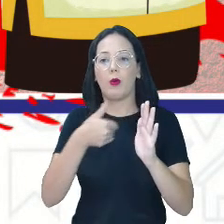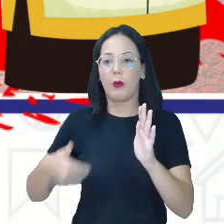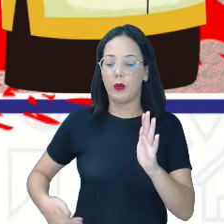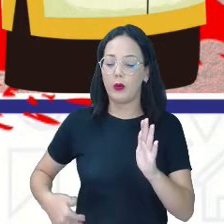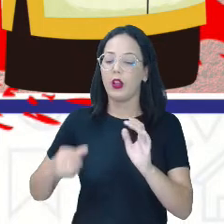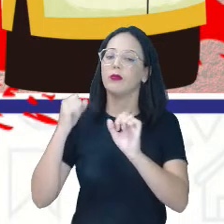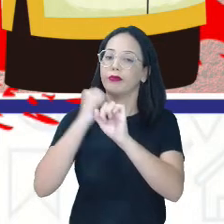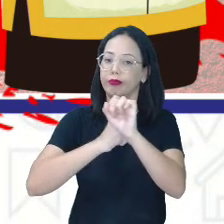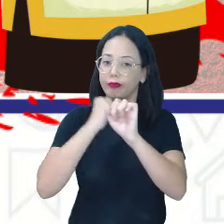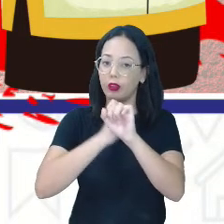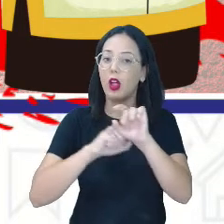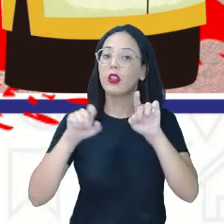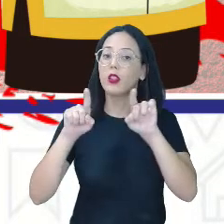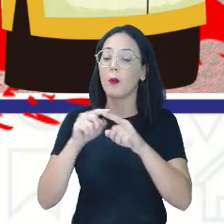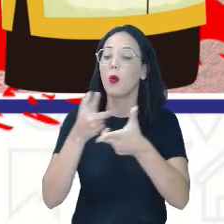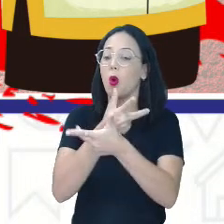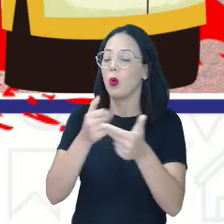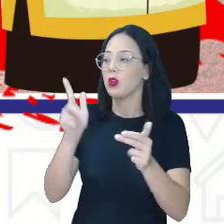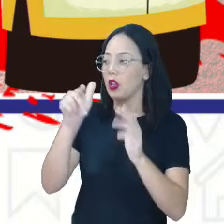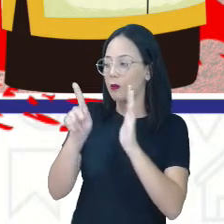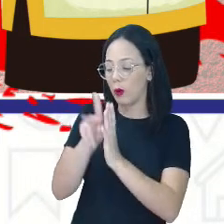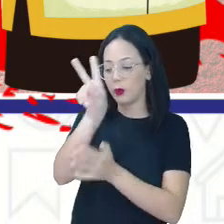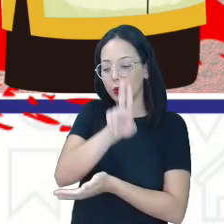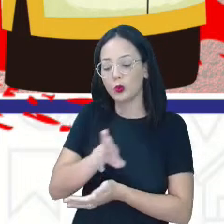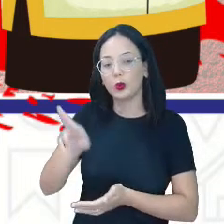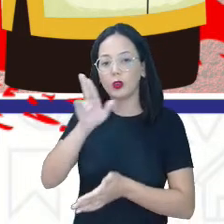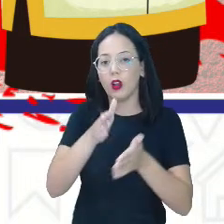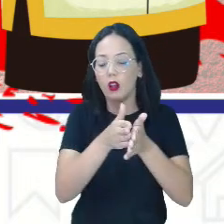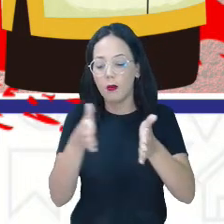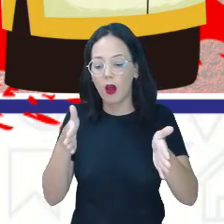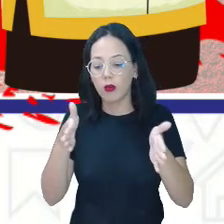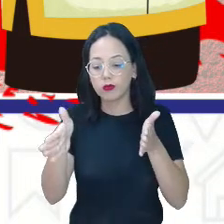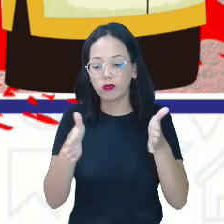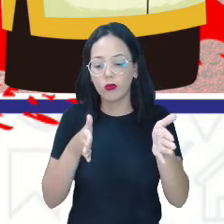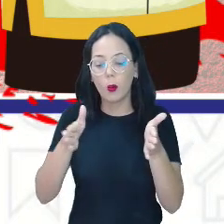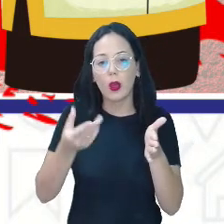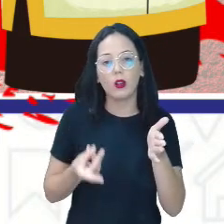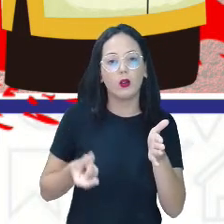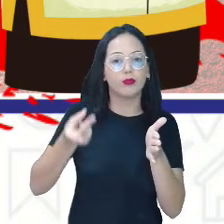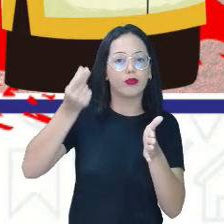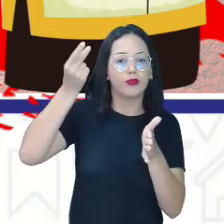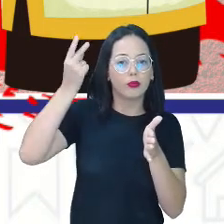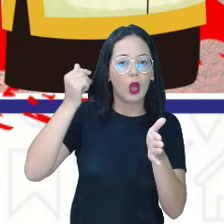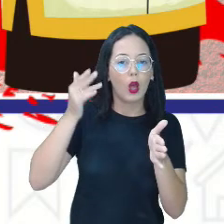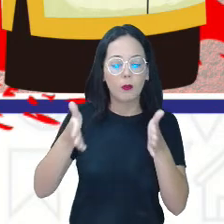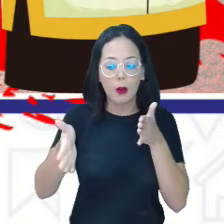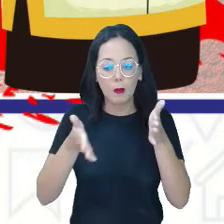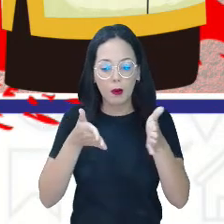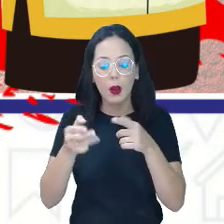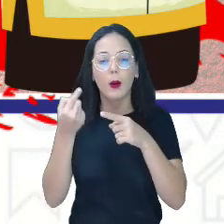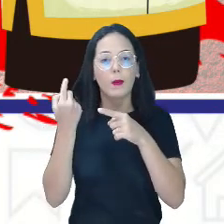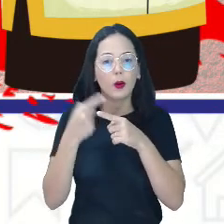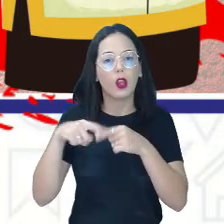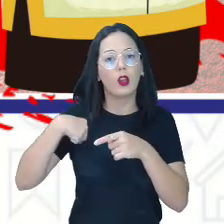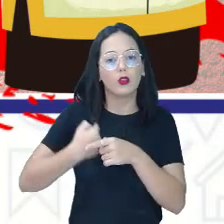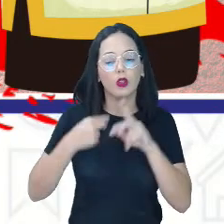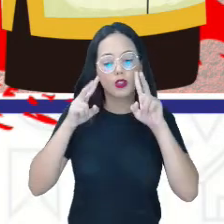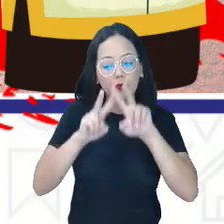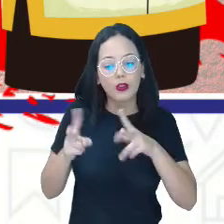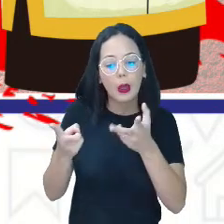outra coisa, né, que era muito utilizada durante o período, né, da antiguidade. A gente via, né,